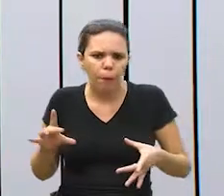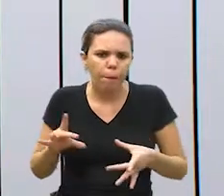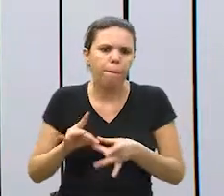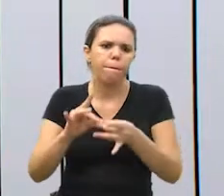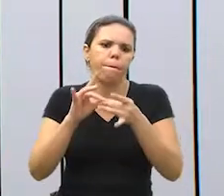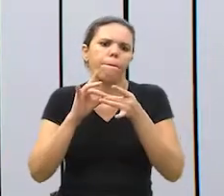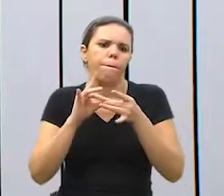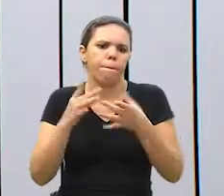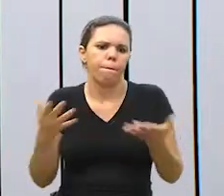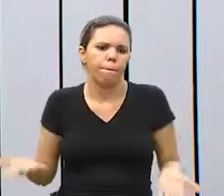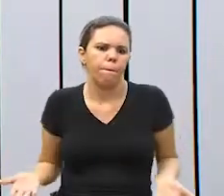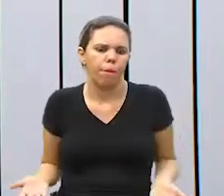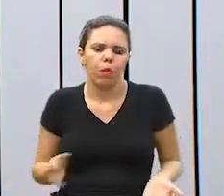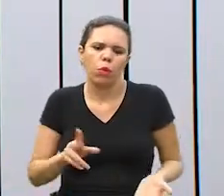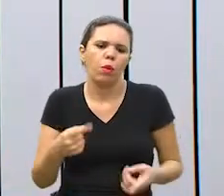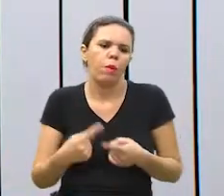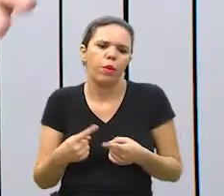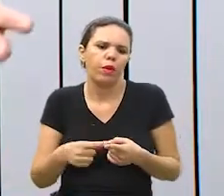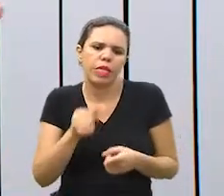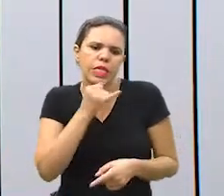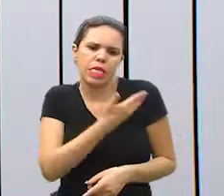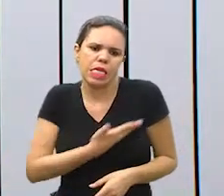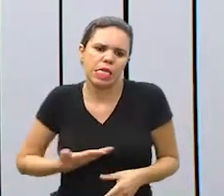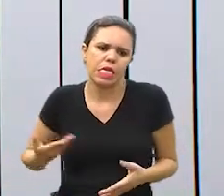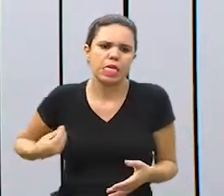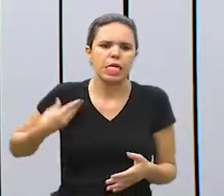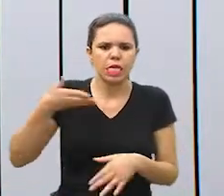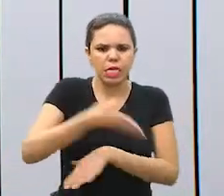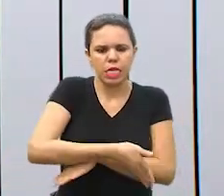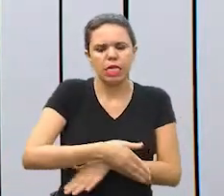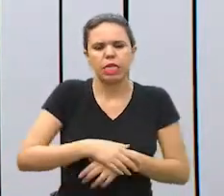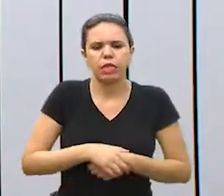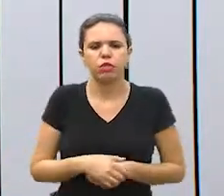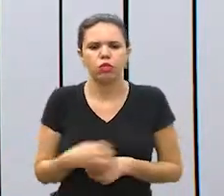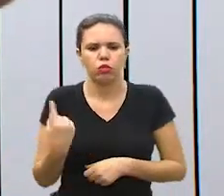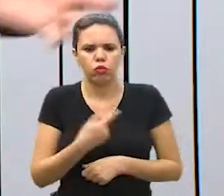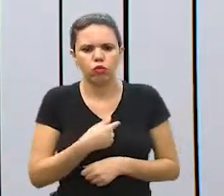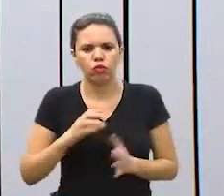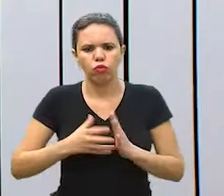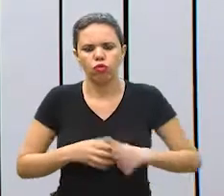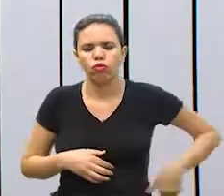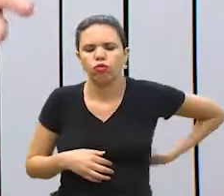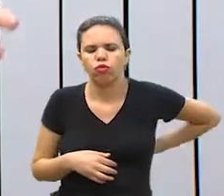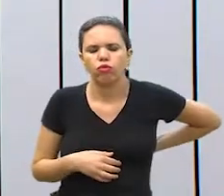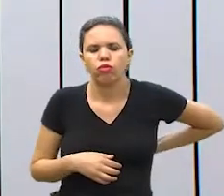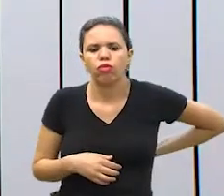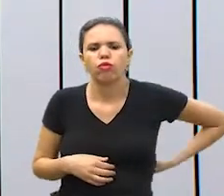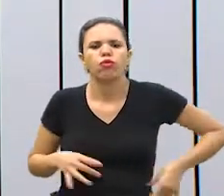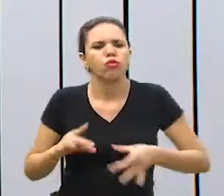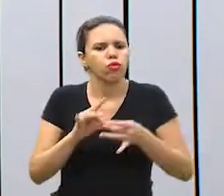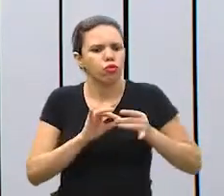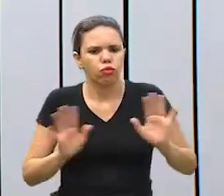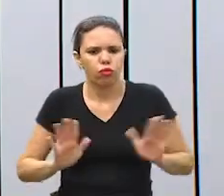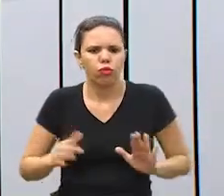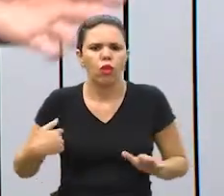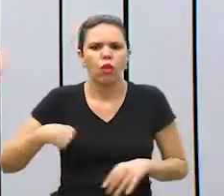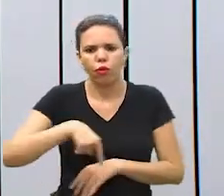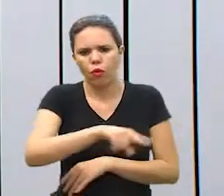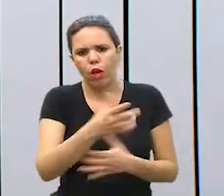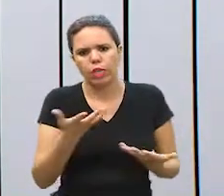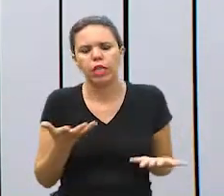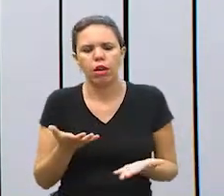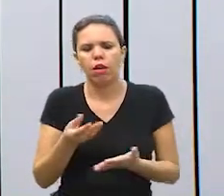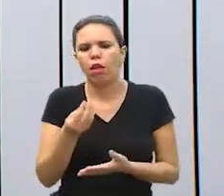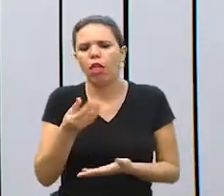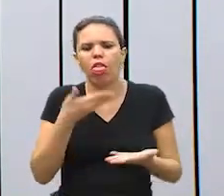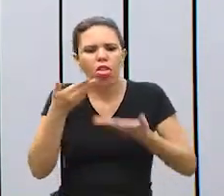parceria, entendeu? Não é porque o governo que está lá é do nosso partido, é da nossa coligação, que eu vou aqui querer